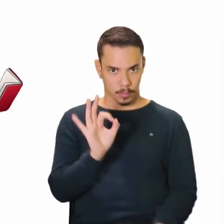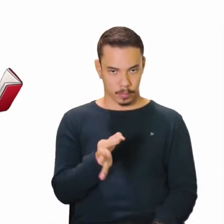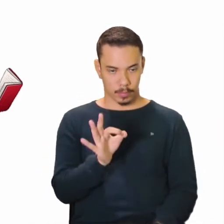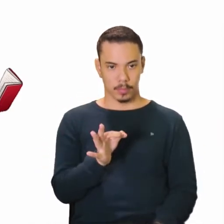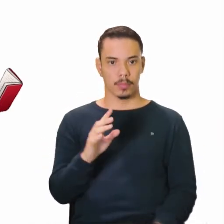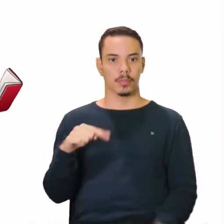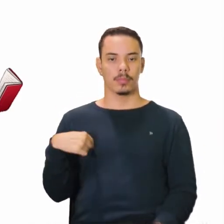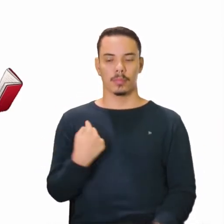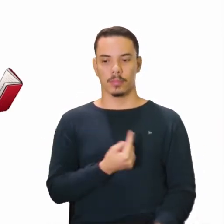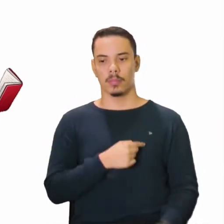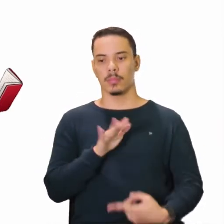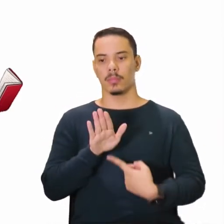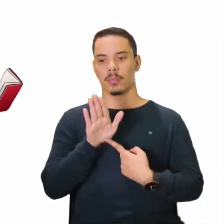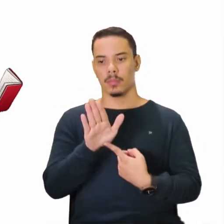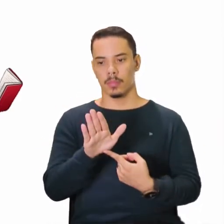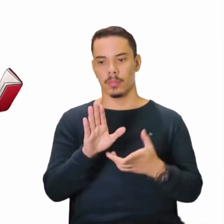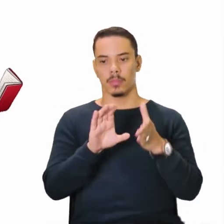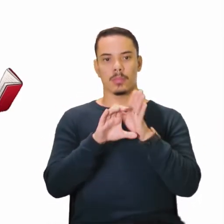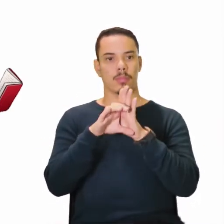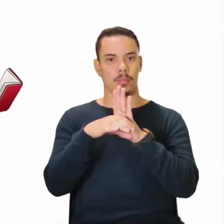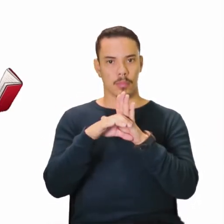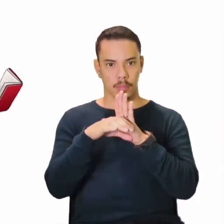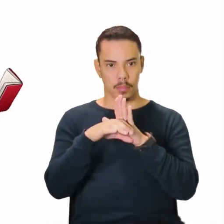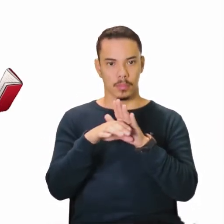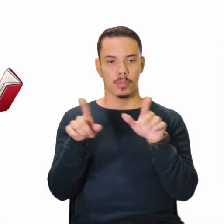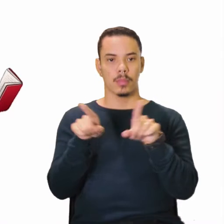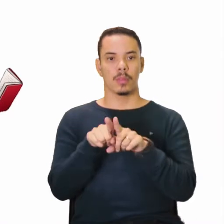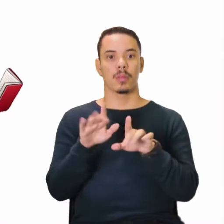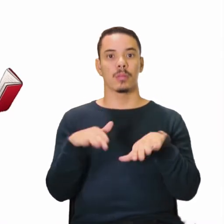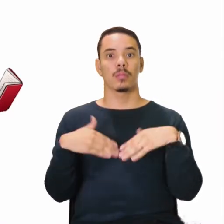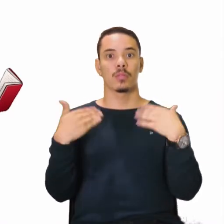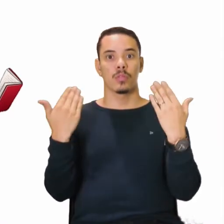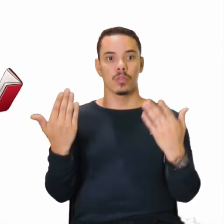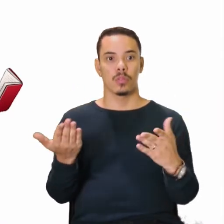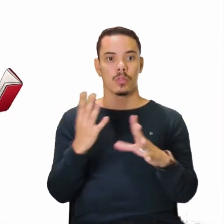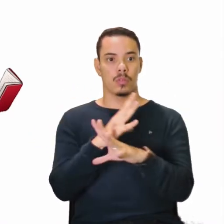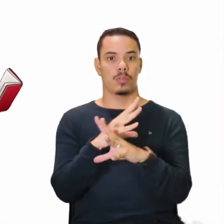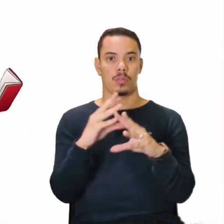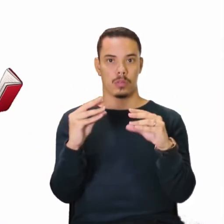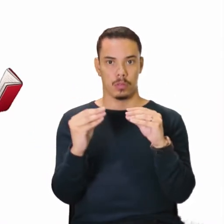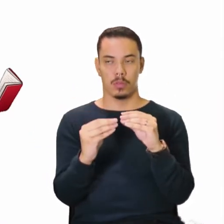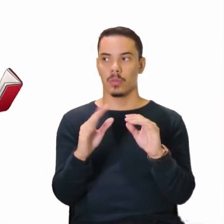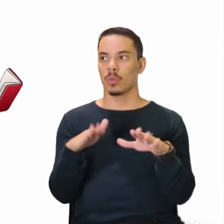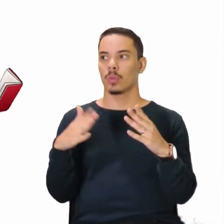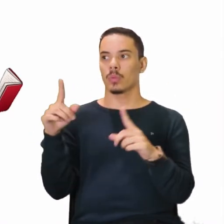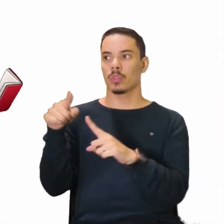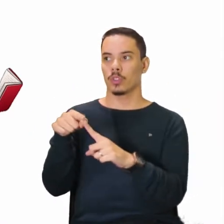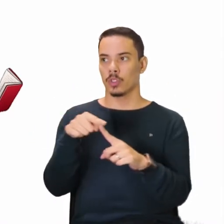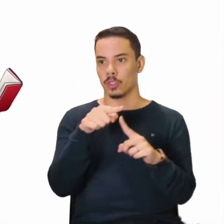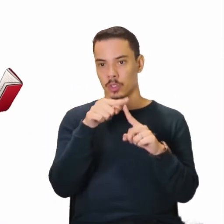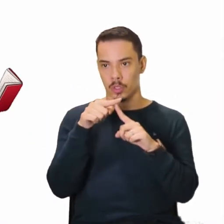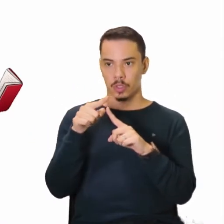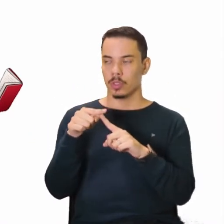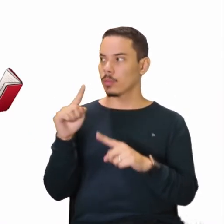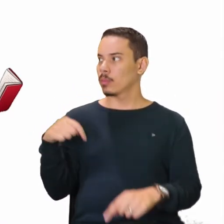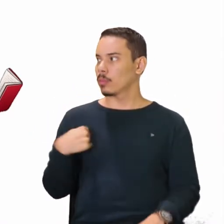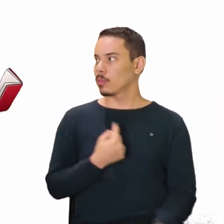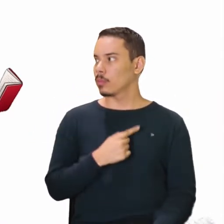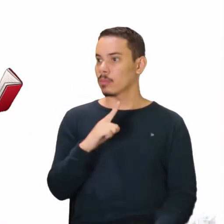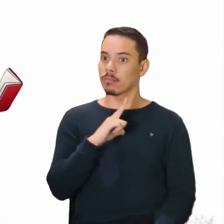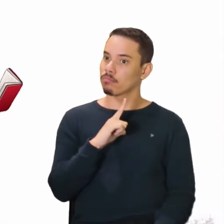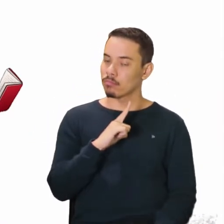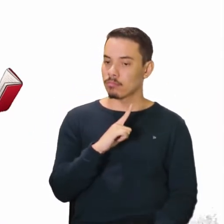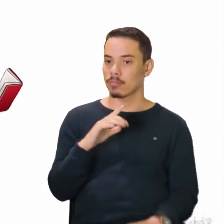vamos apresentar o conceito, qual é essa conjunção e quantos tipos de conjunção a gente tem. Qual é